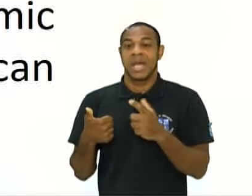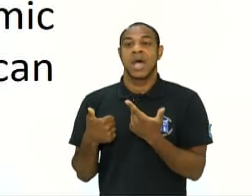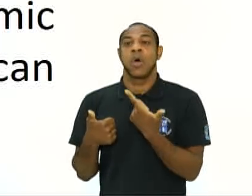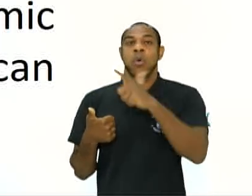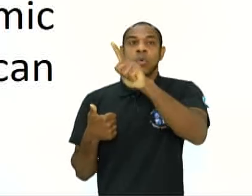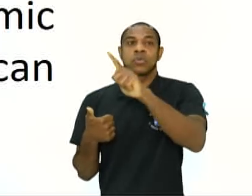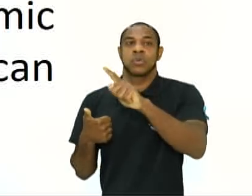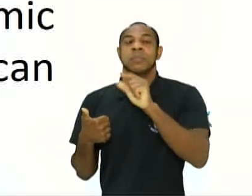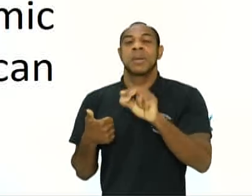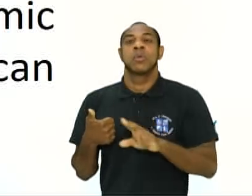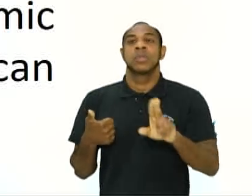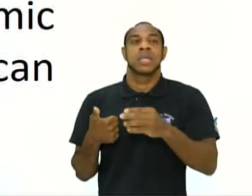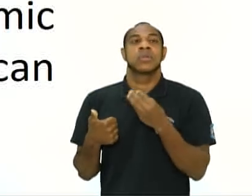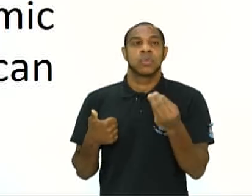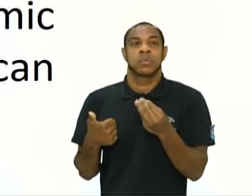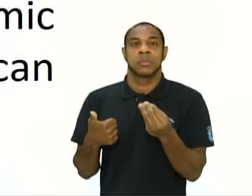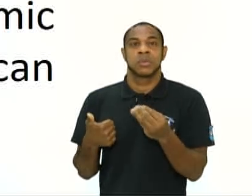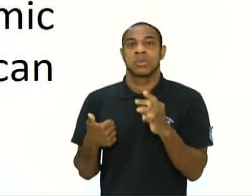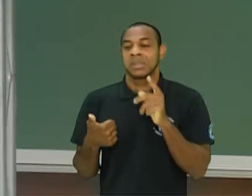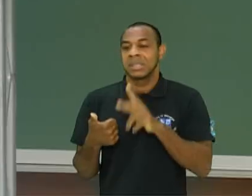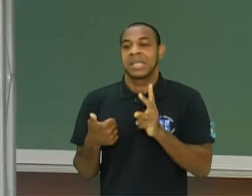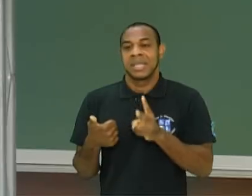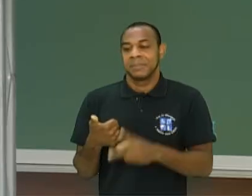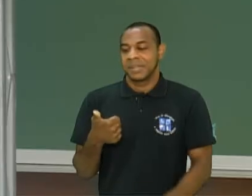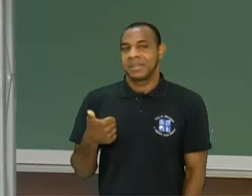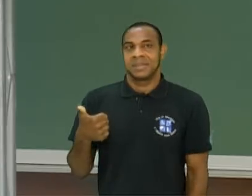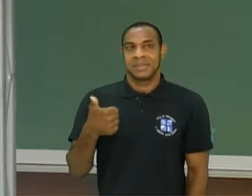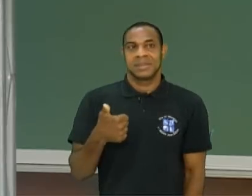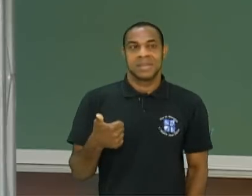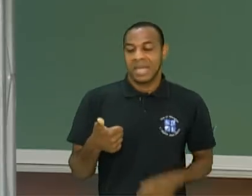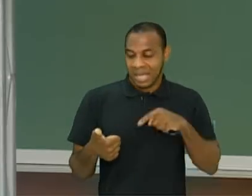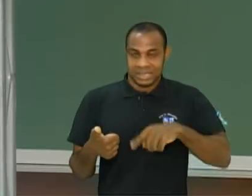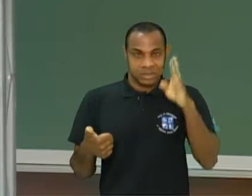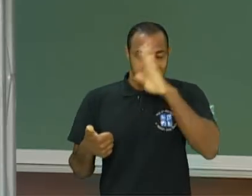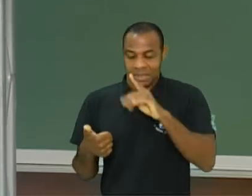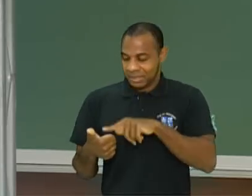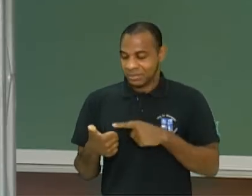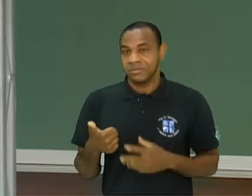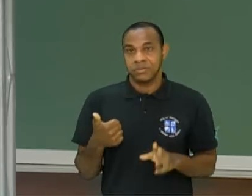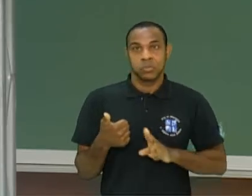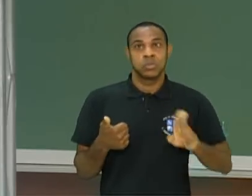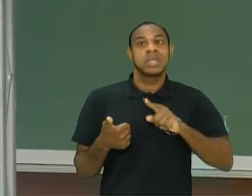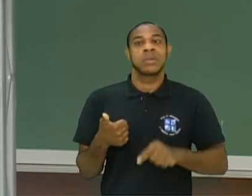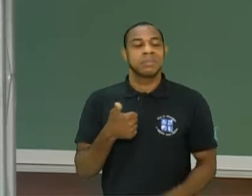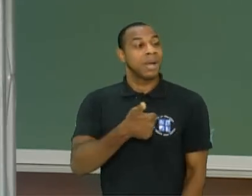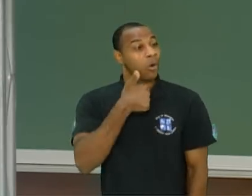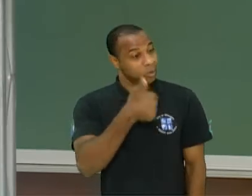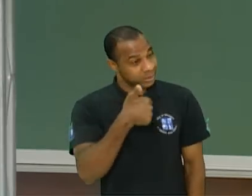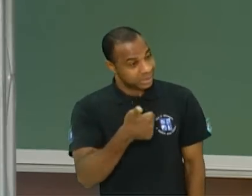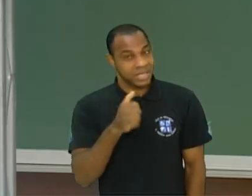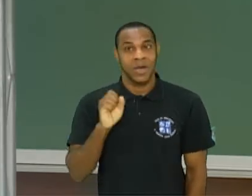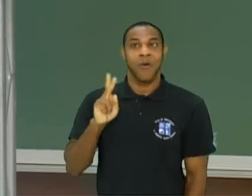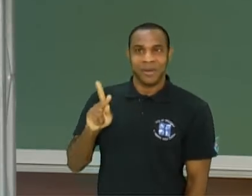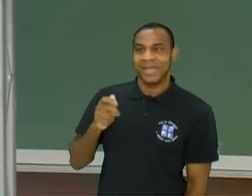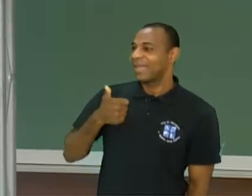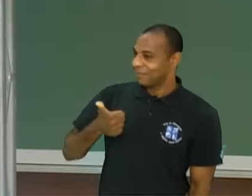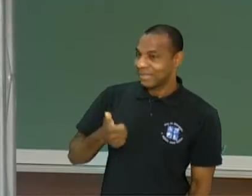esse sinal é usado em todo o tempo. Então, no Brasil, nós usamos muito esse sinal para confirmar, para dizer